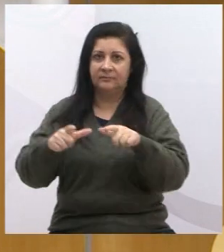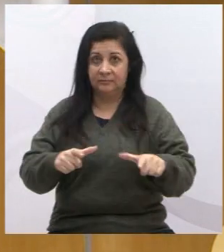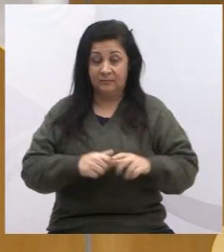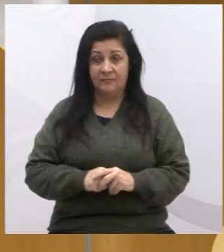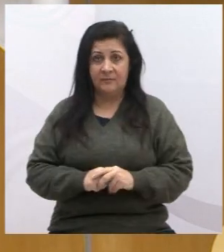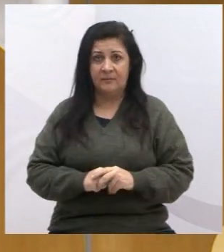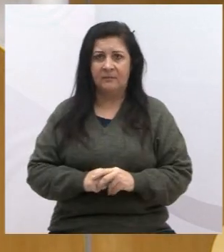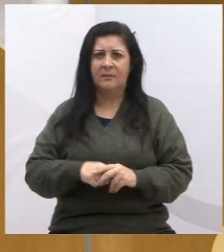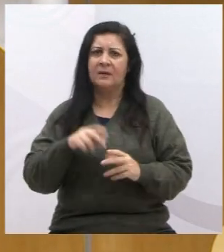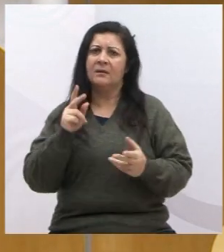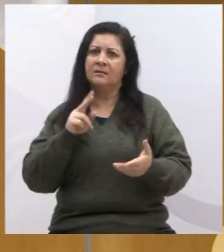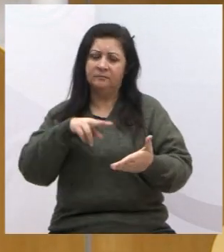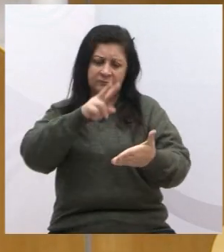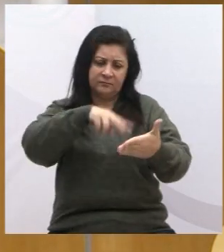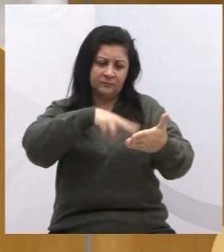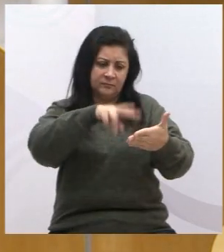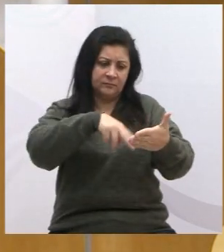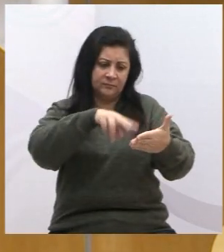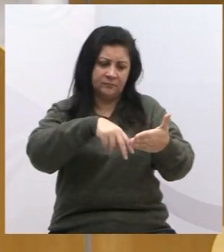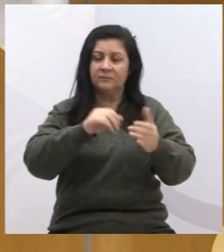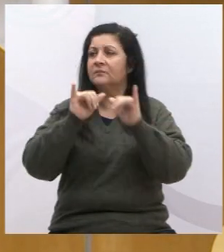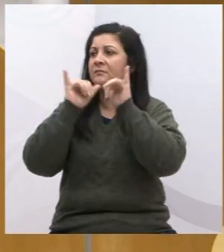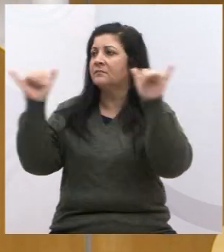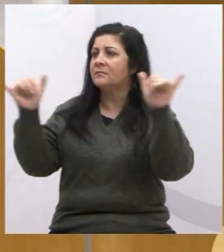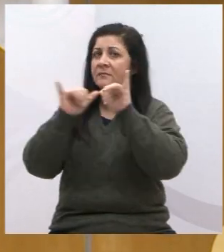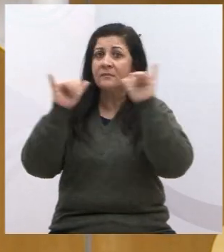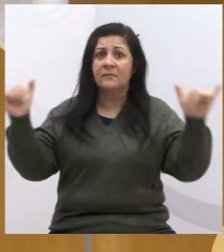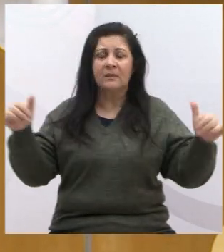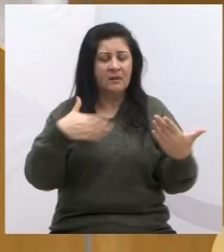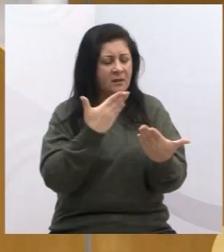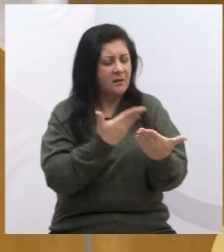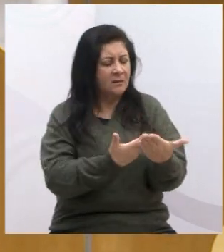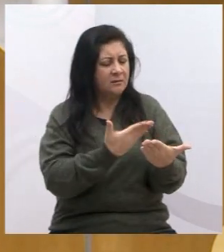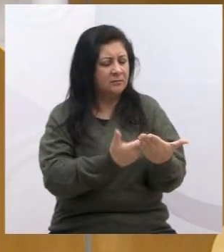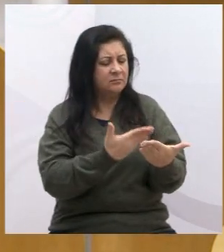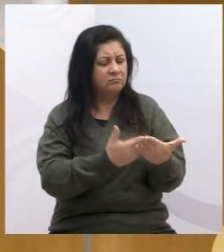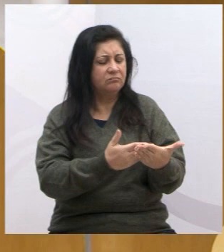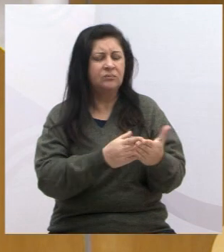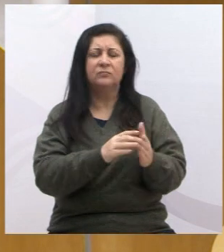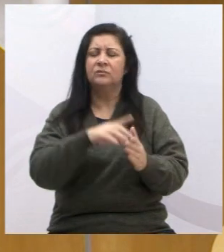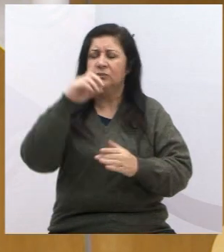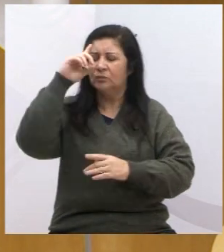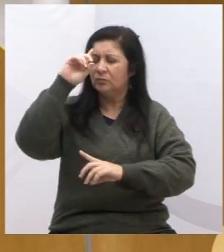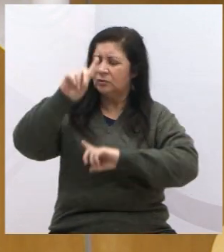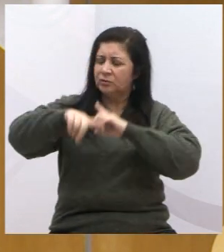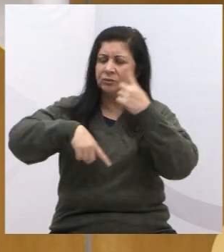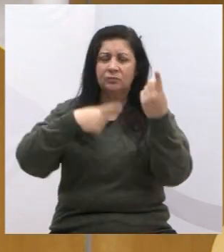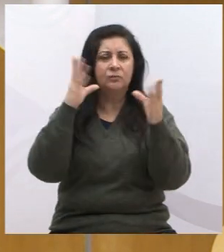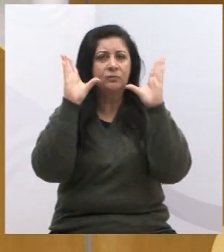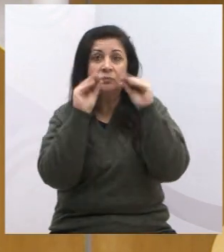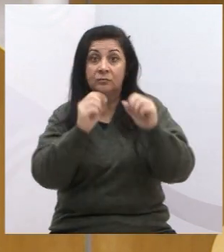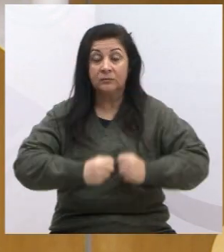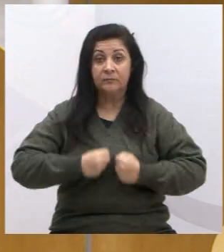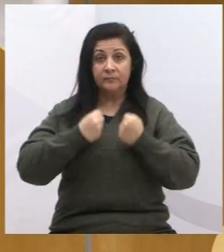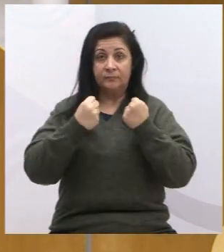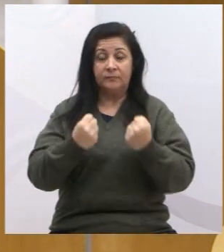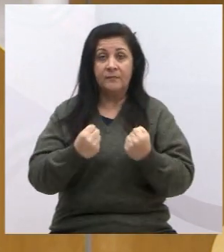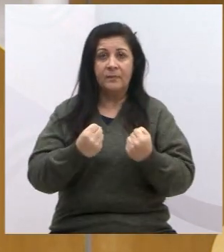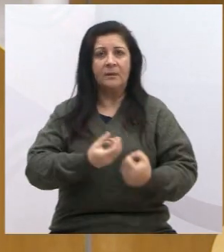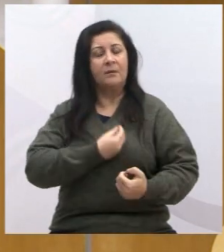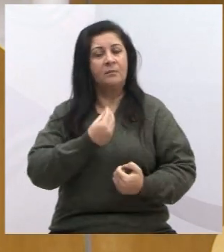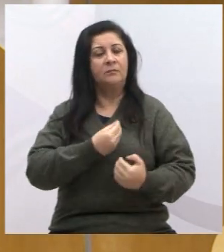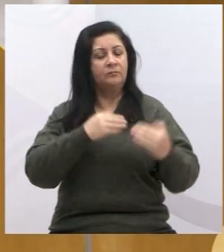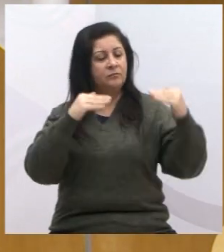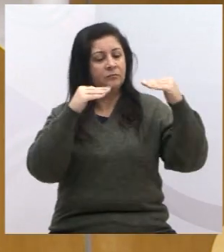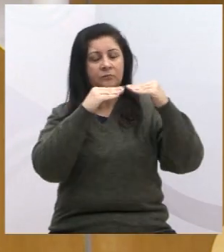Fale sempre do que está escrito no livro da lei. Estude esse livro dia e noite, e se esforce para viver de